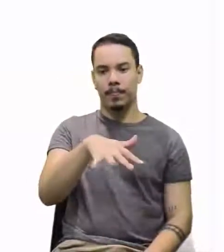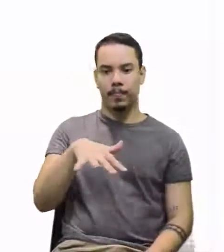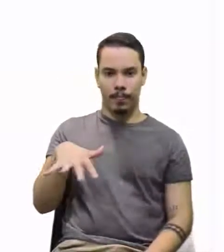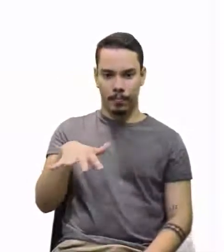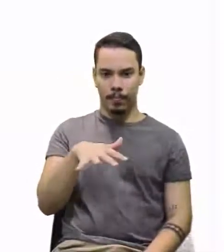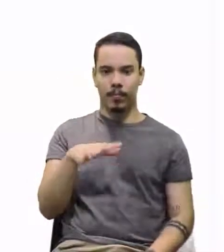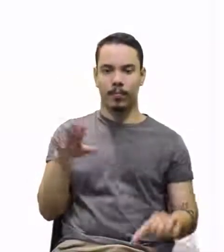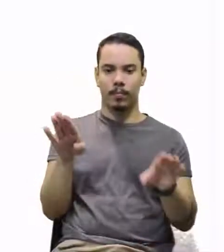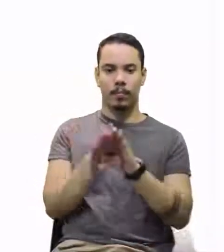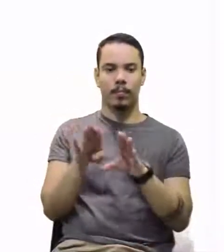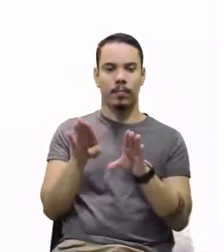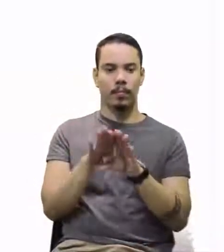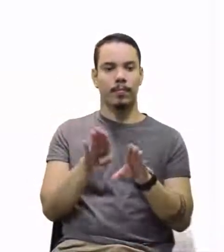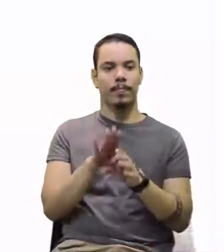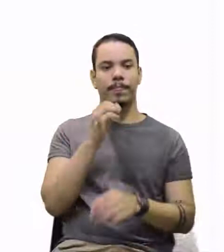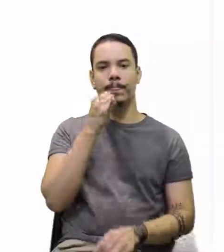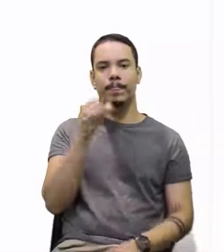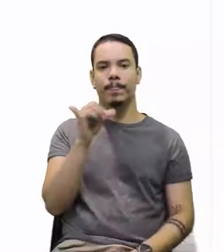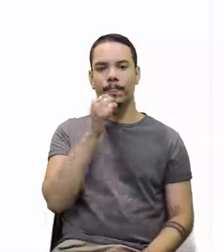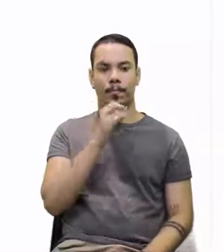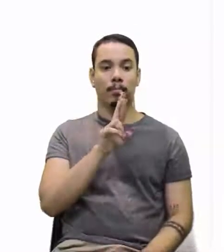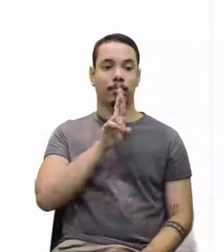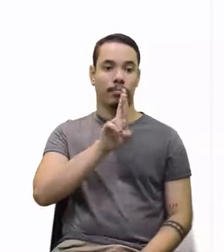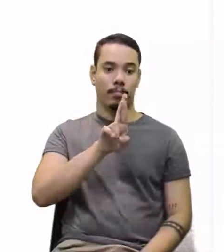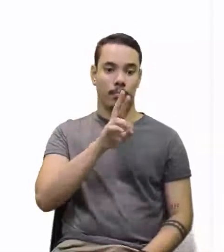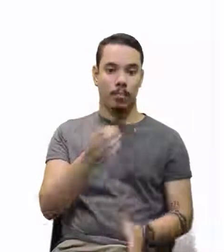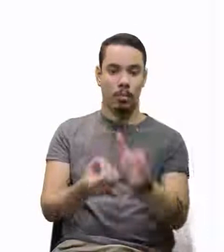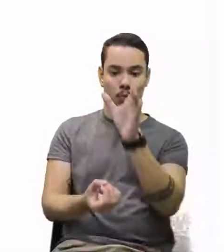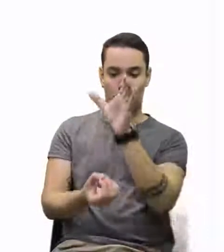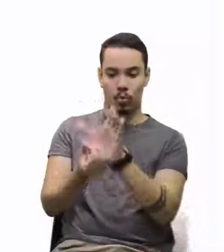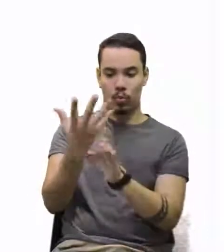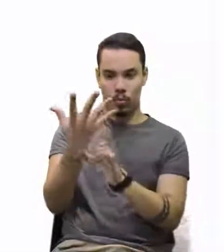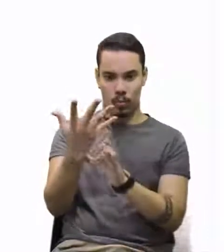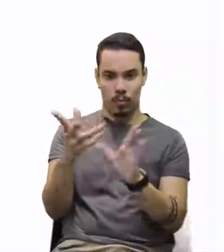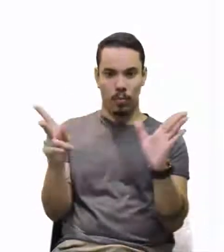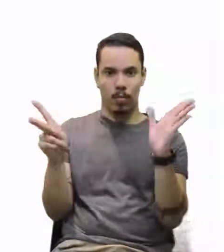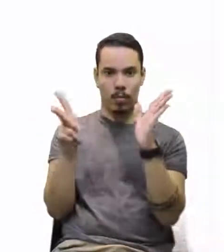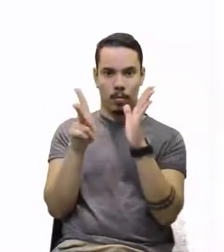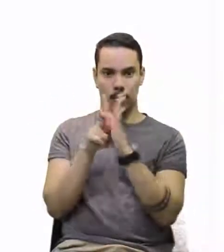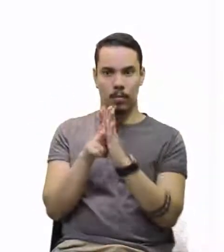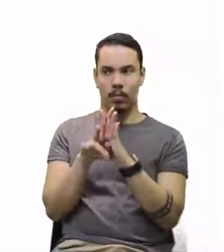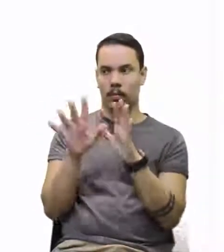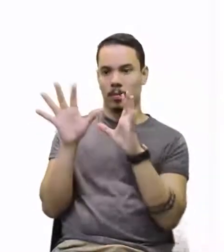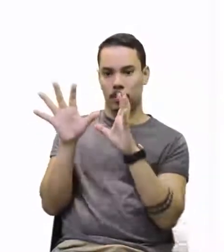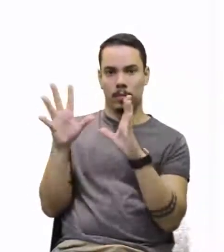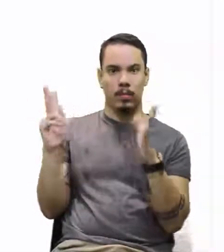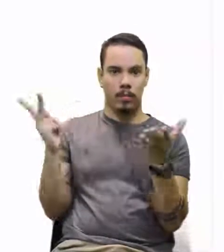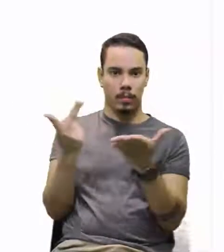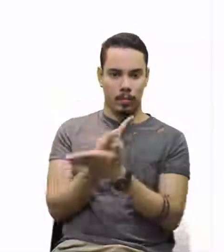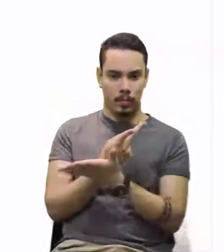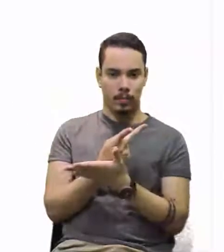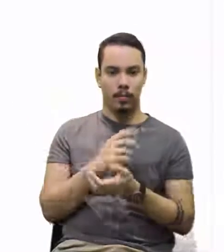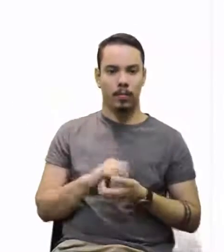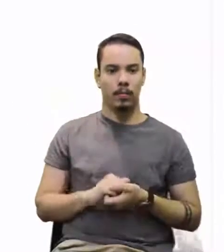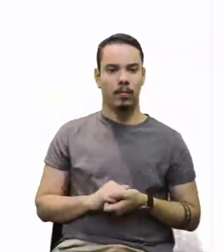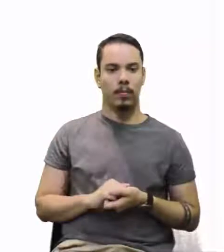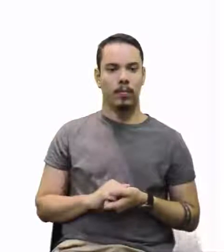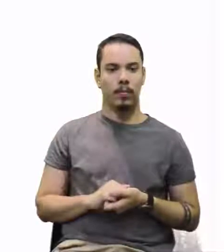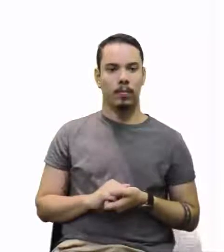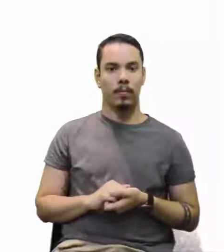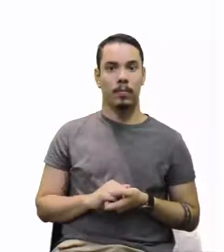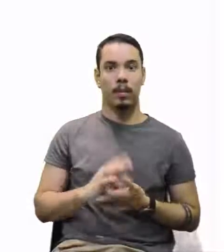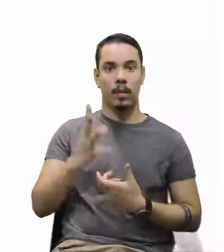e a corrente responsável pelo surgimento deste campo. A tensão